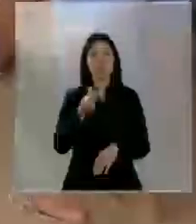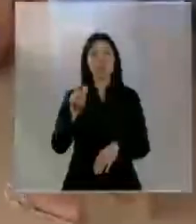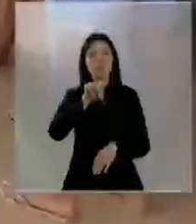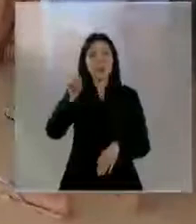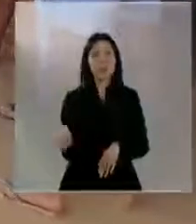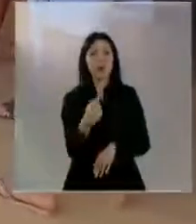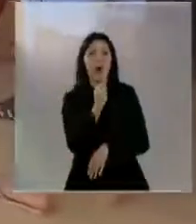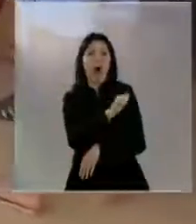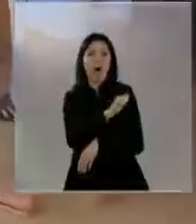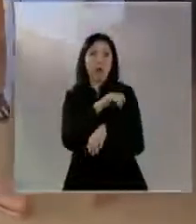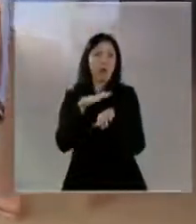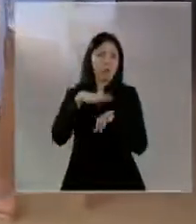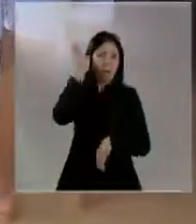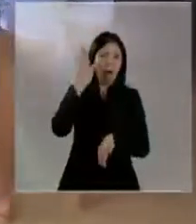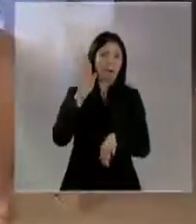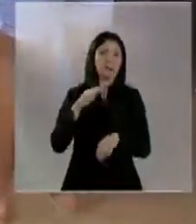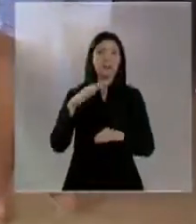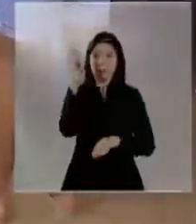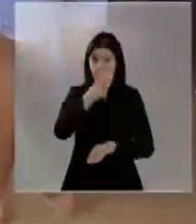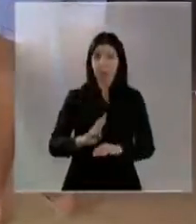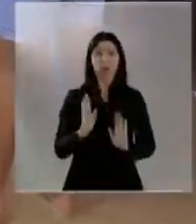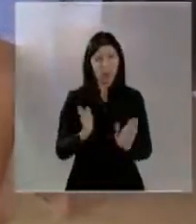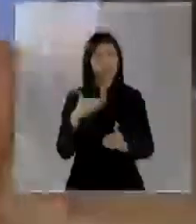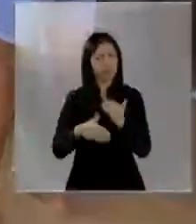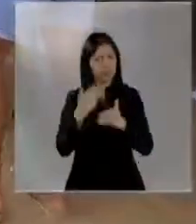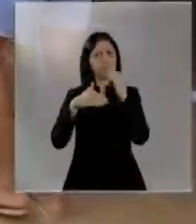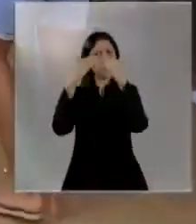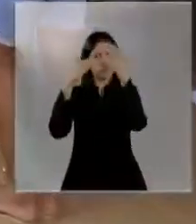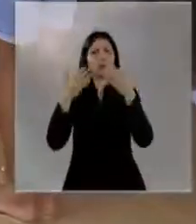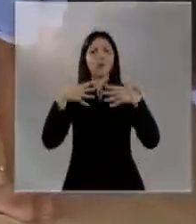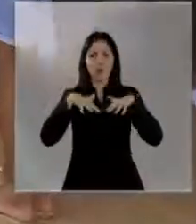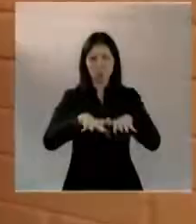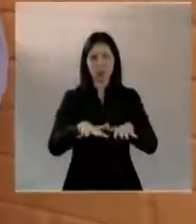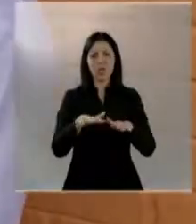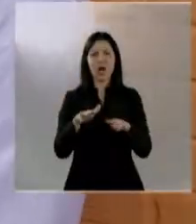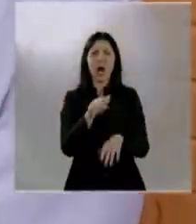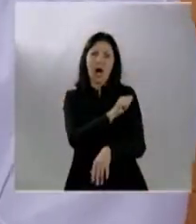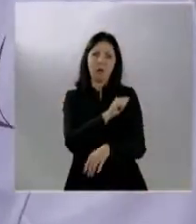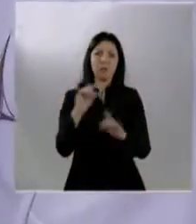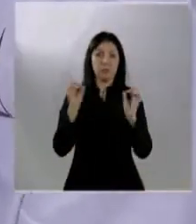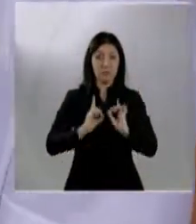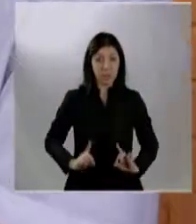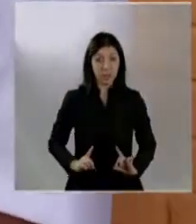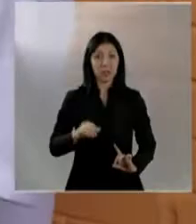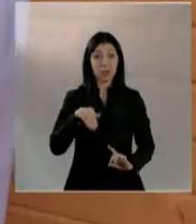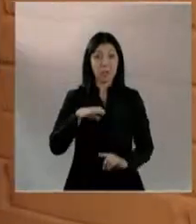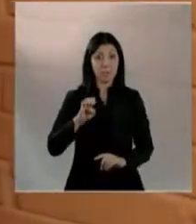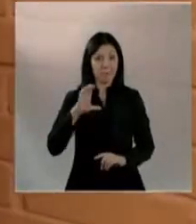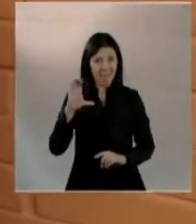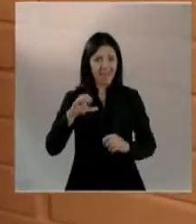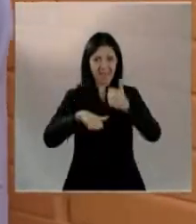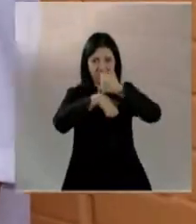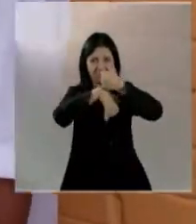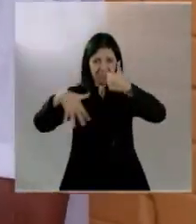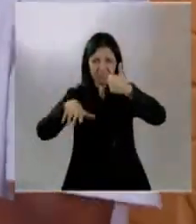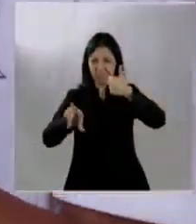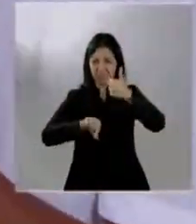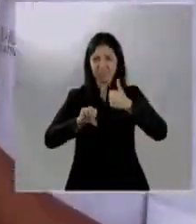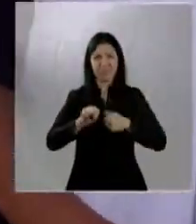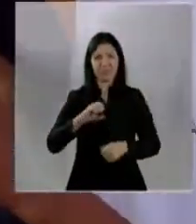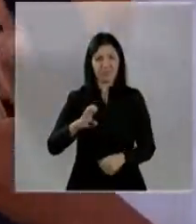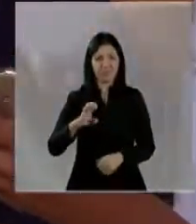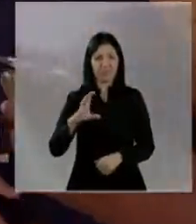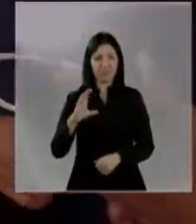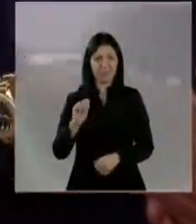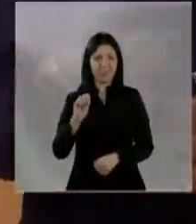deficiência. O país tem tido grandes avanços na inclusão desses estudantes. O Ministério da Educação, por meio da Secretaria de